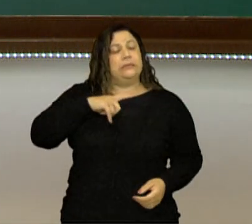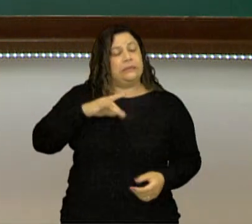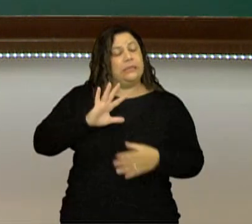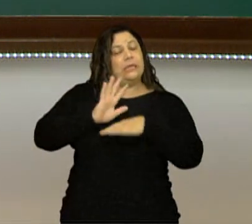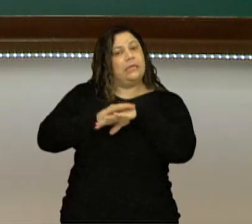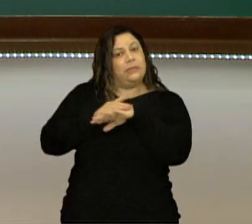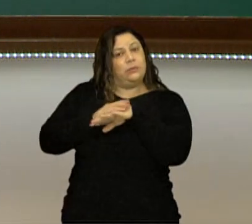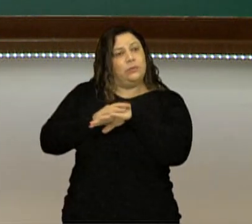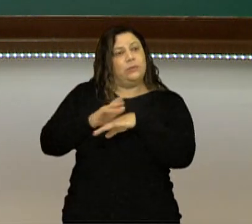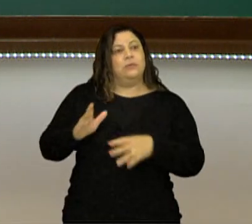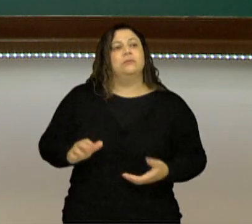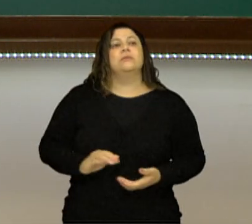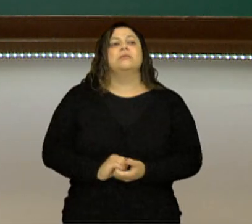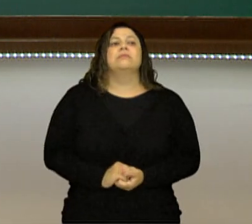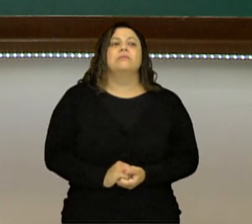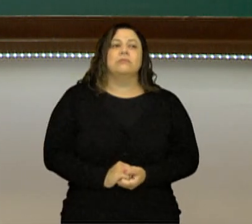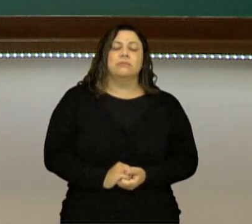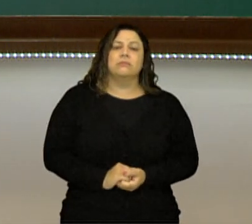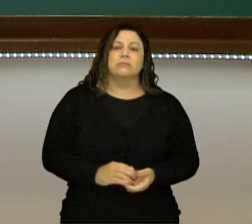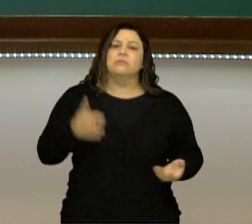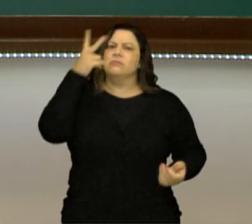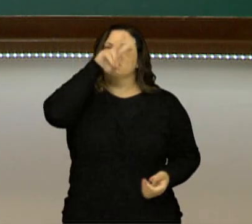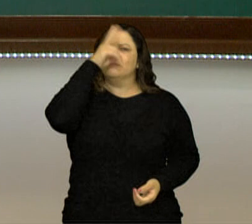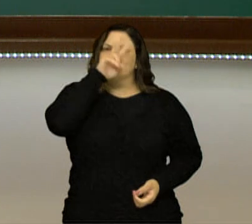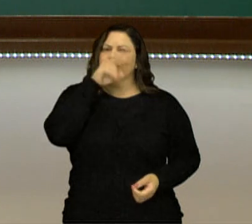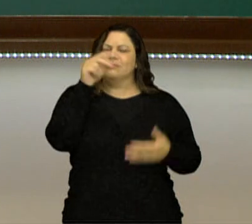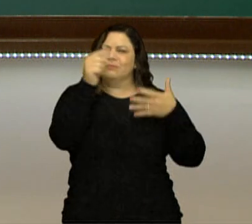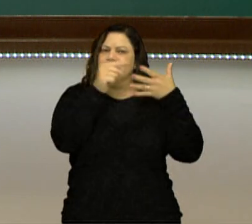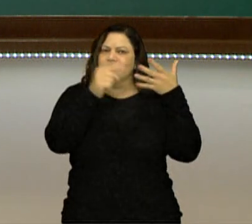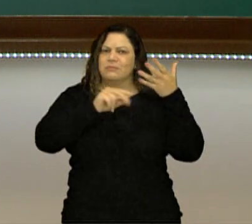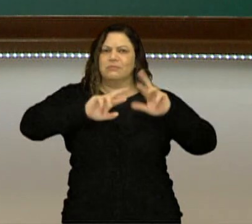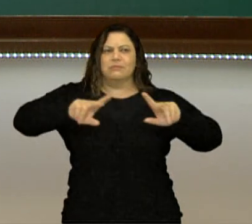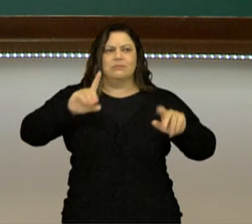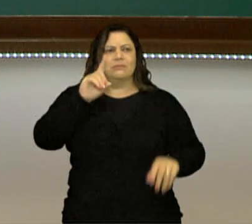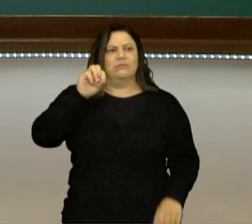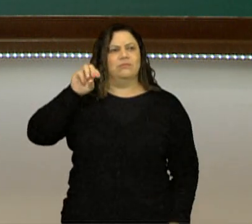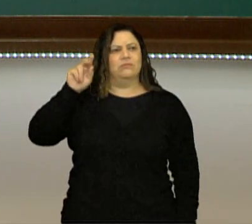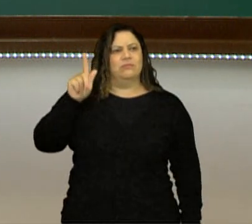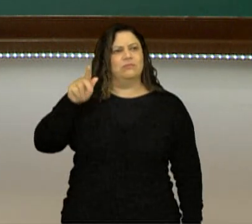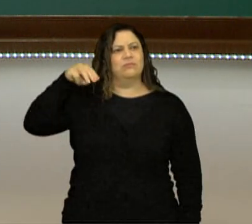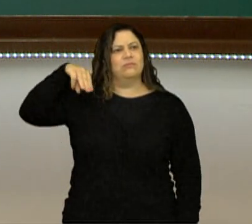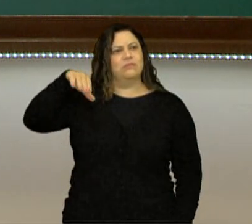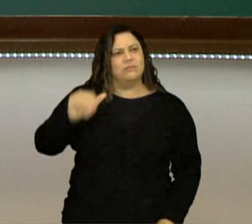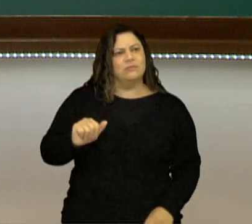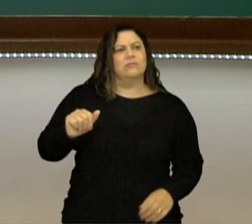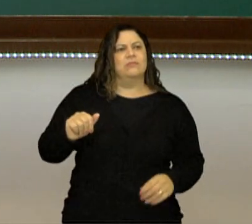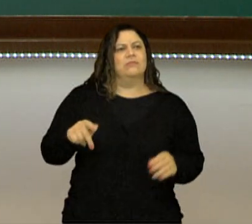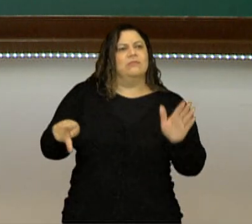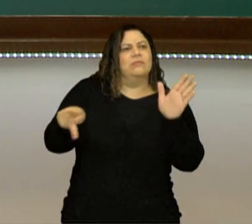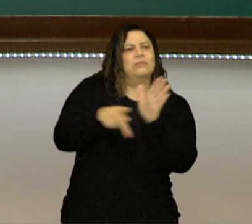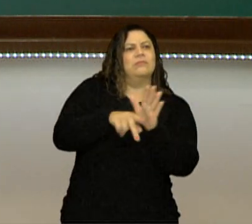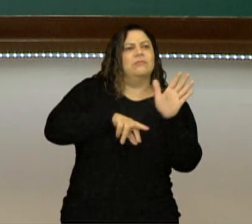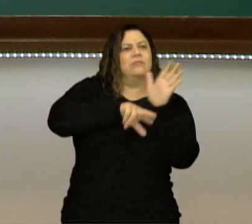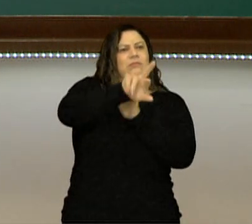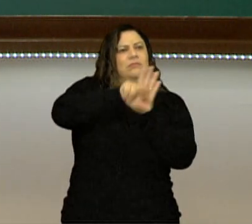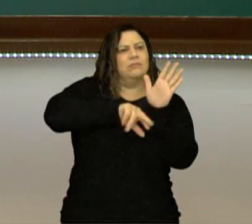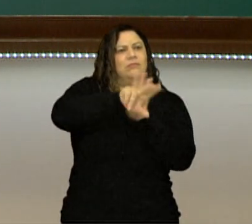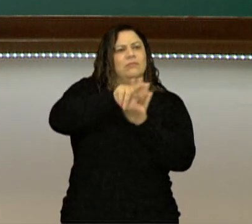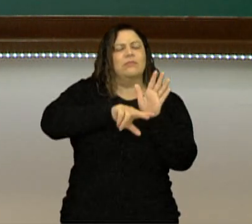doença, certo? Vamos relembrar algumas coisas, gente. Dogma central da biologia molecular, Francis